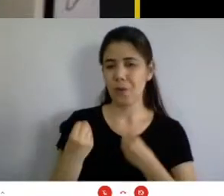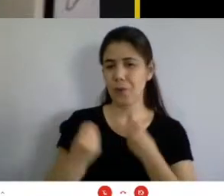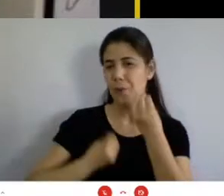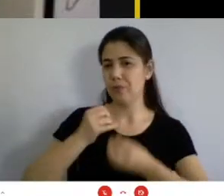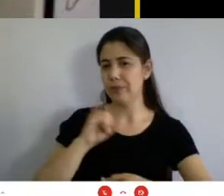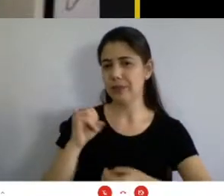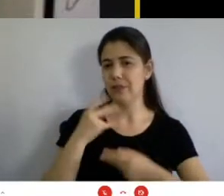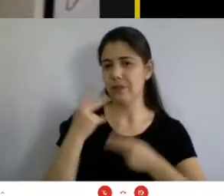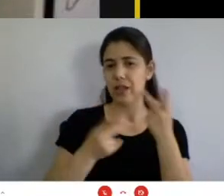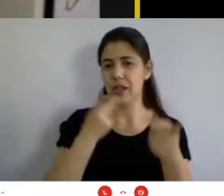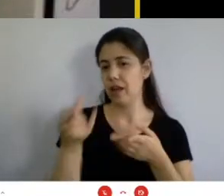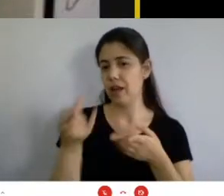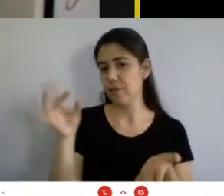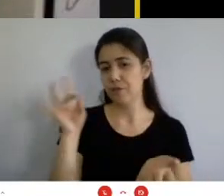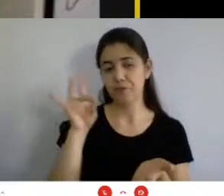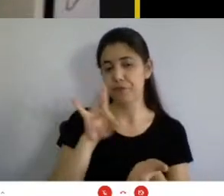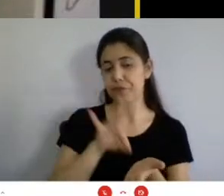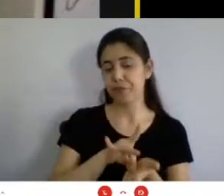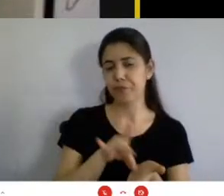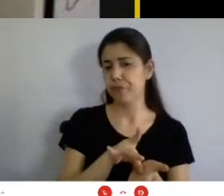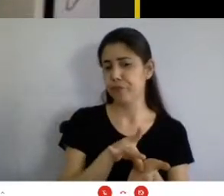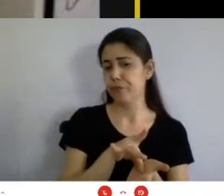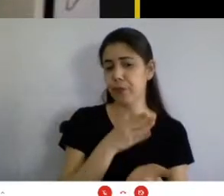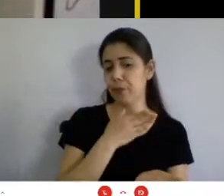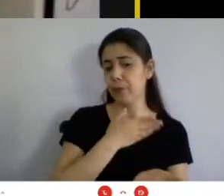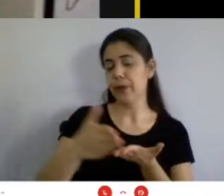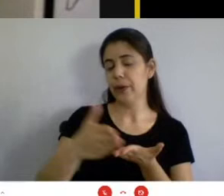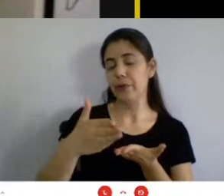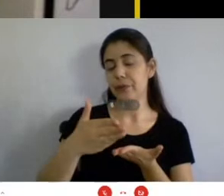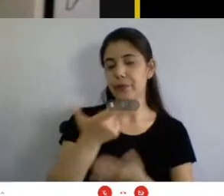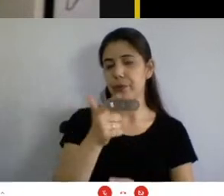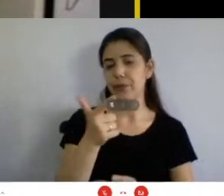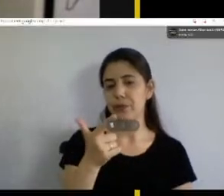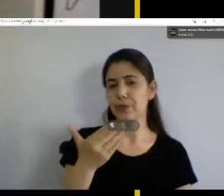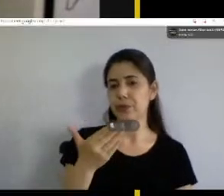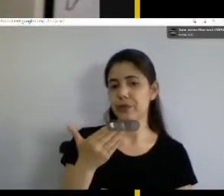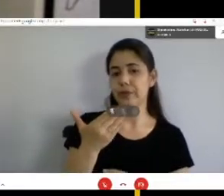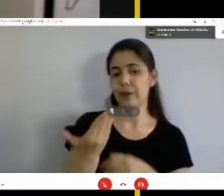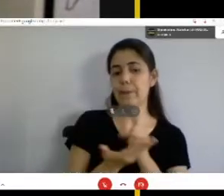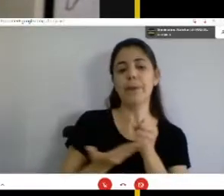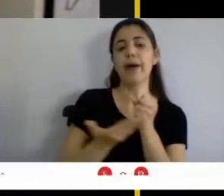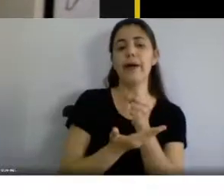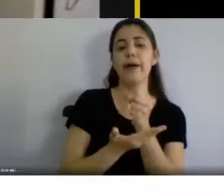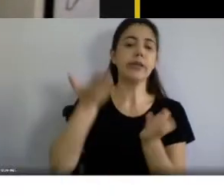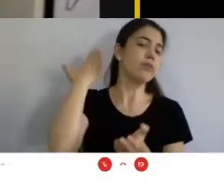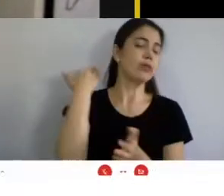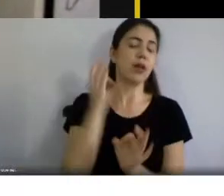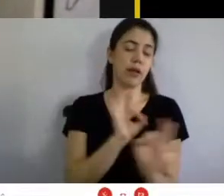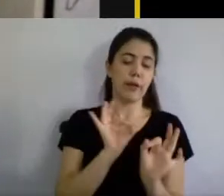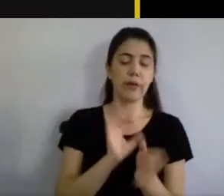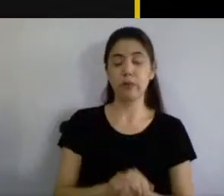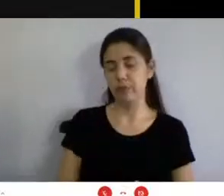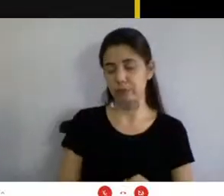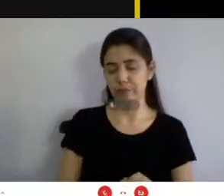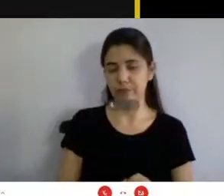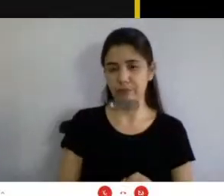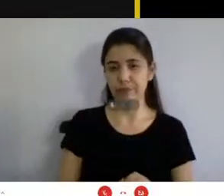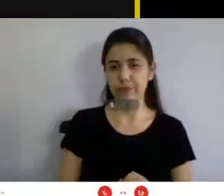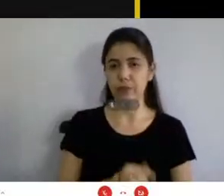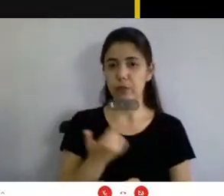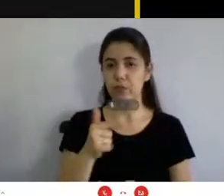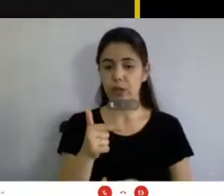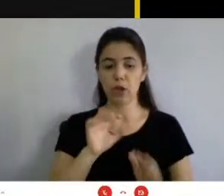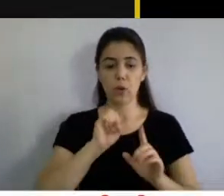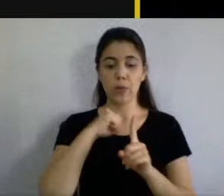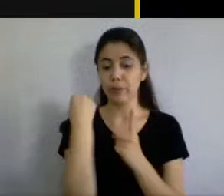originalmente, como se os indivíduos não tivessem a sociedade em que eles nascem e são educados